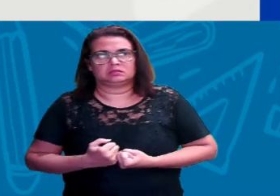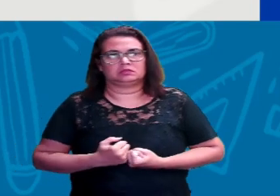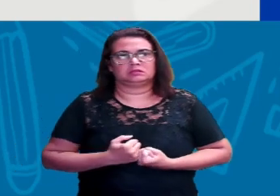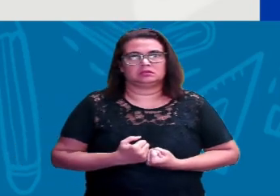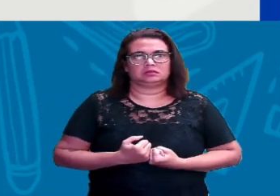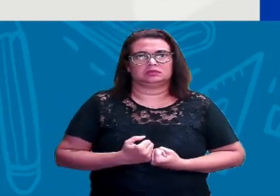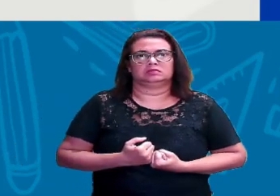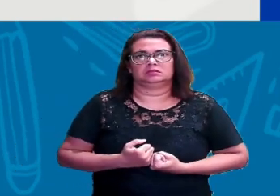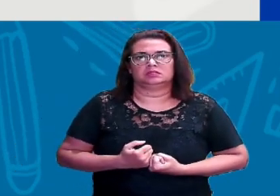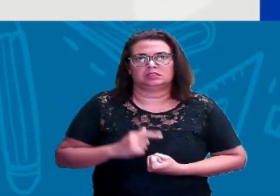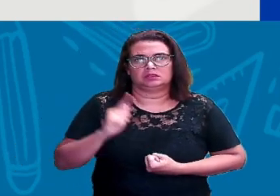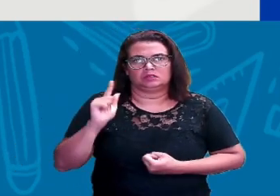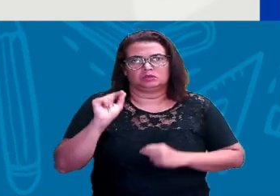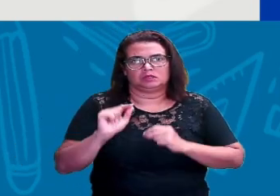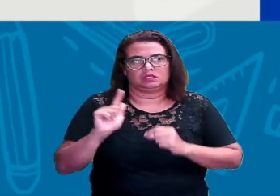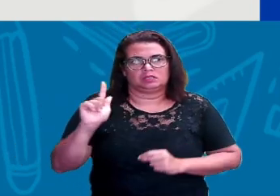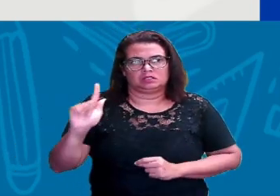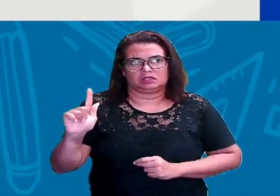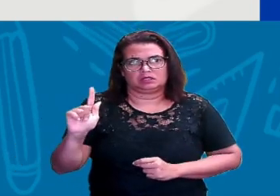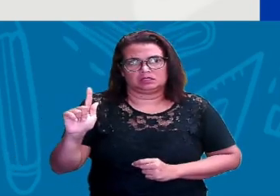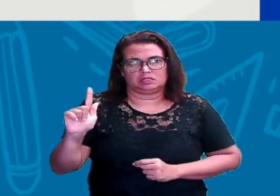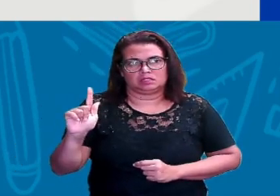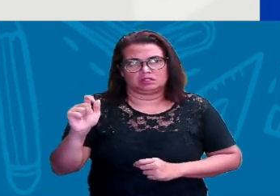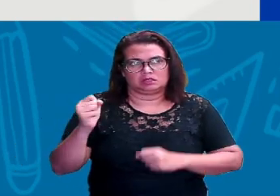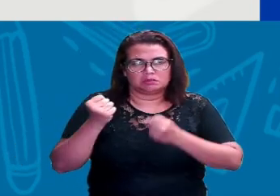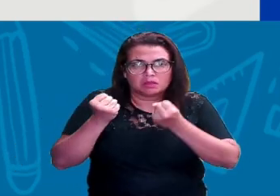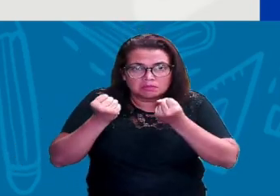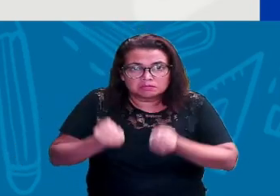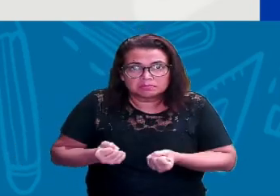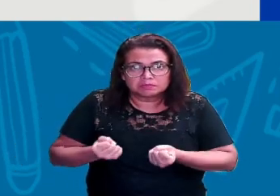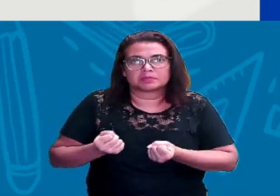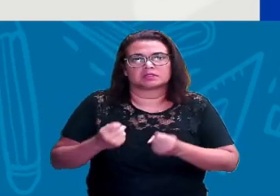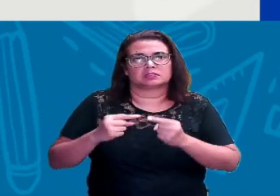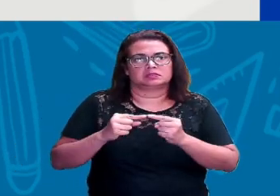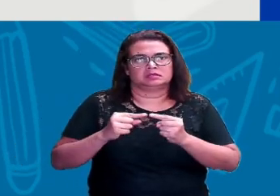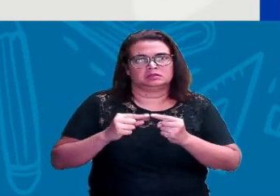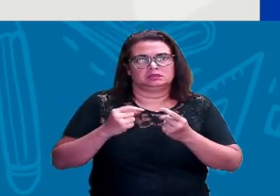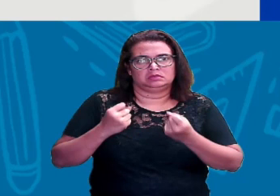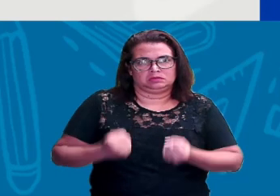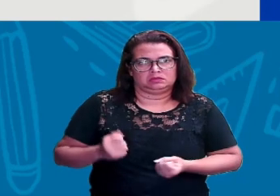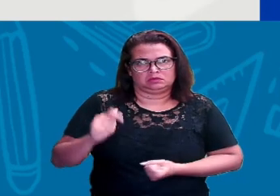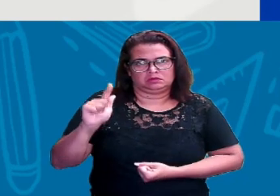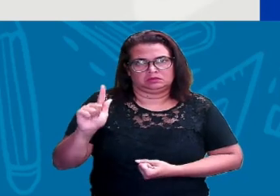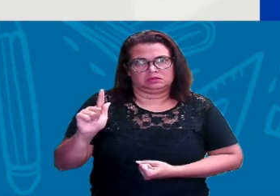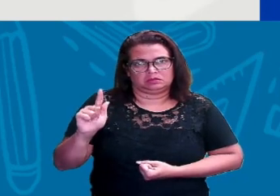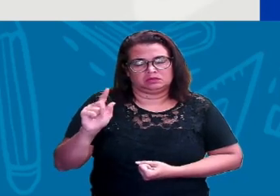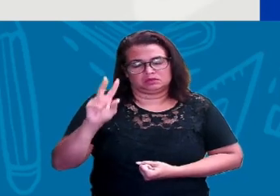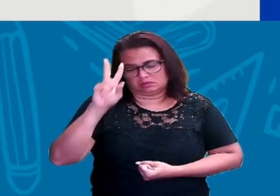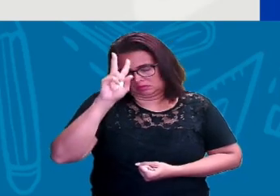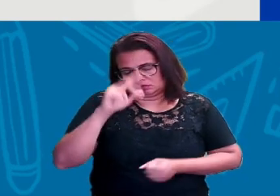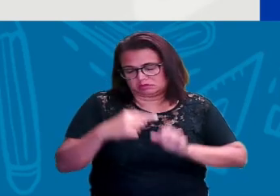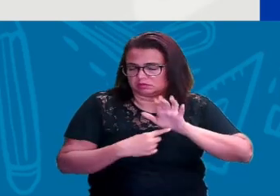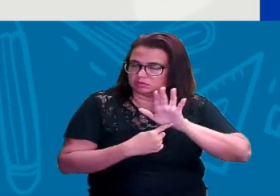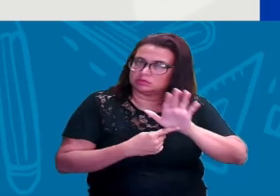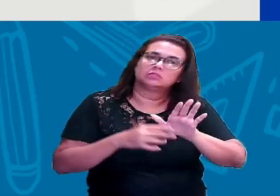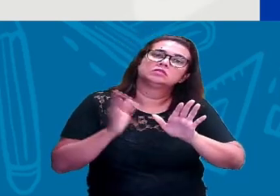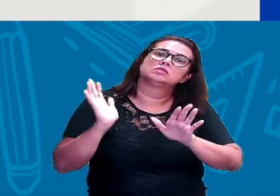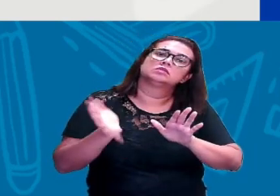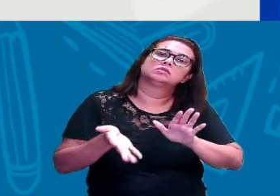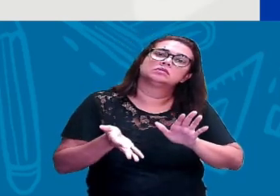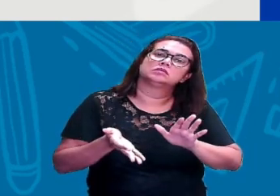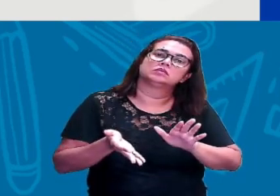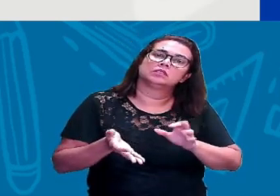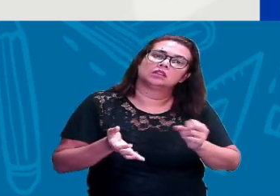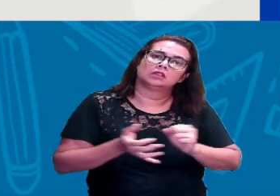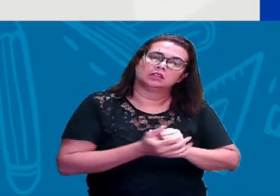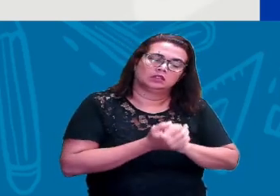ó, gramas, tá? O peso, que é como a gente viu lá, de cada objeto que eu trouxe. Então, o dado